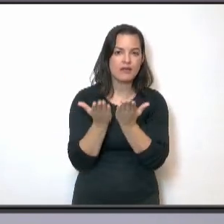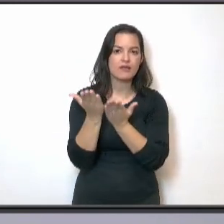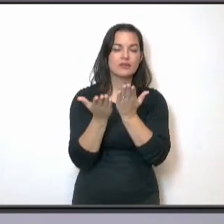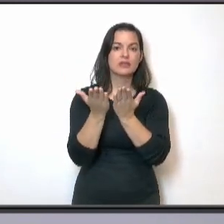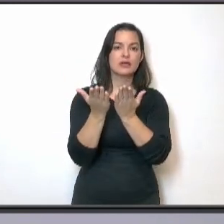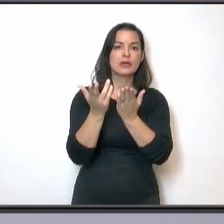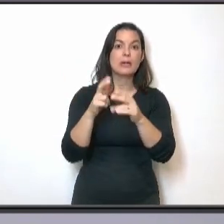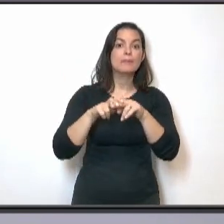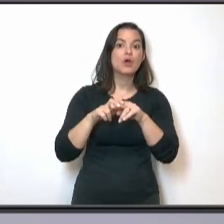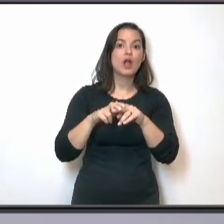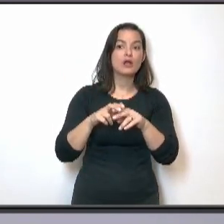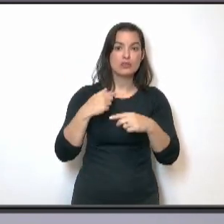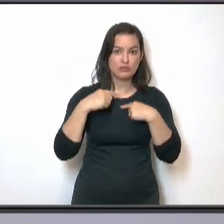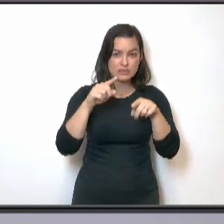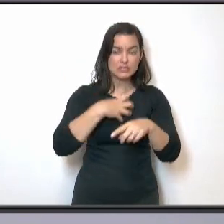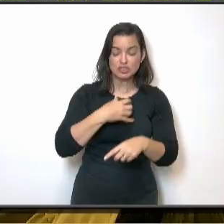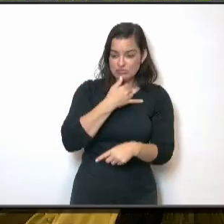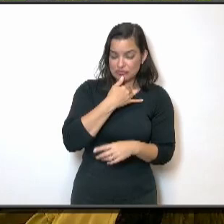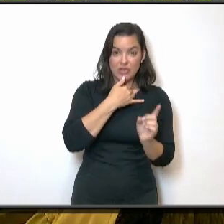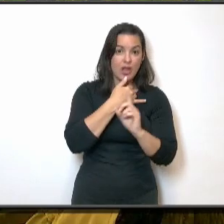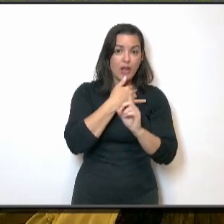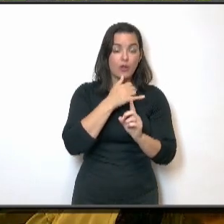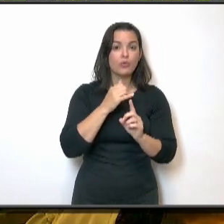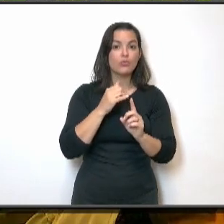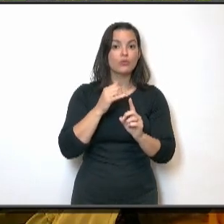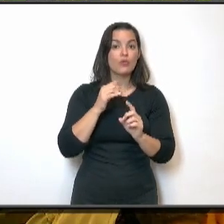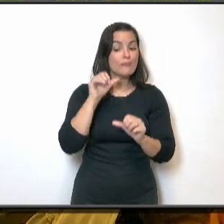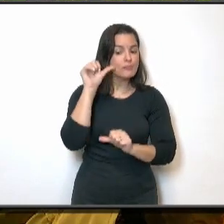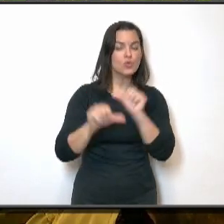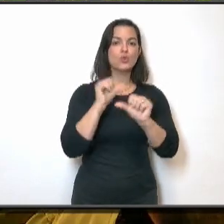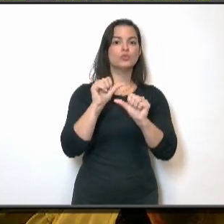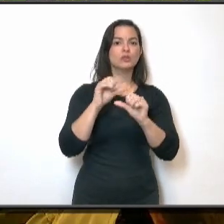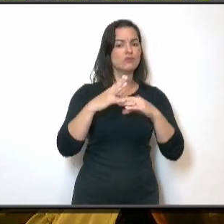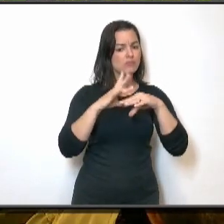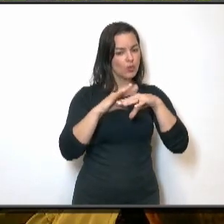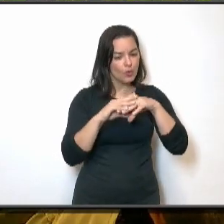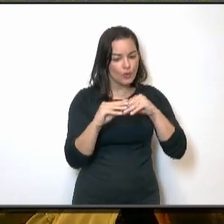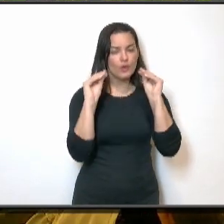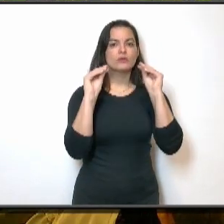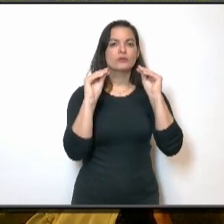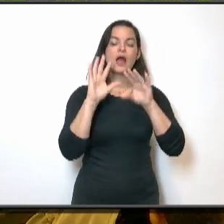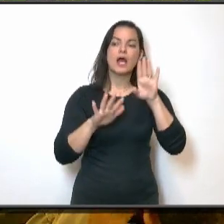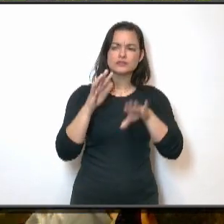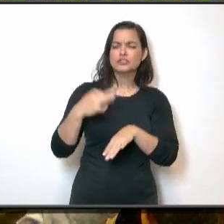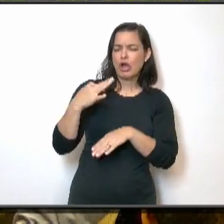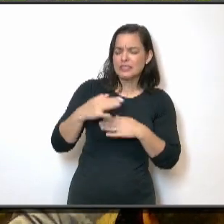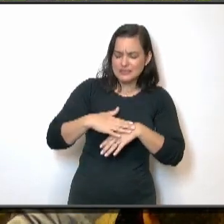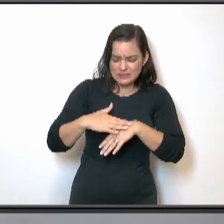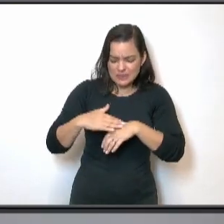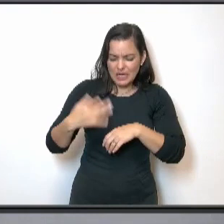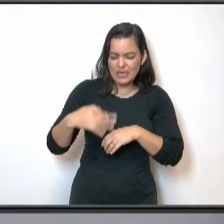mas sim para nos curar. Às vezes dói quando você passa o remédio na